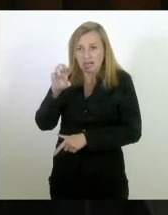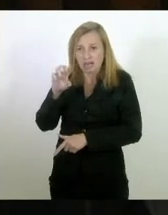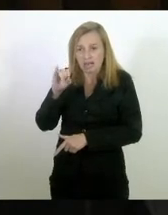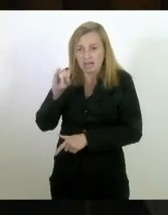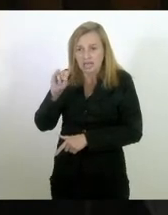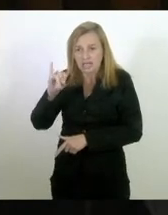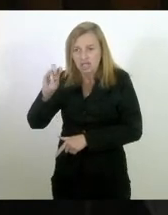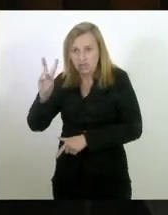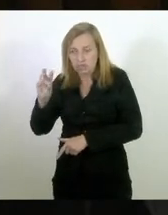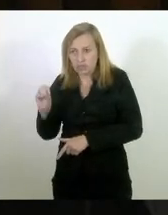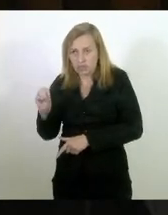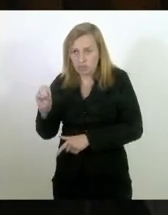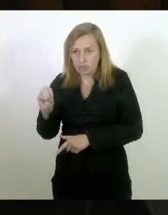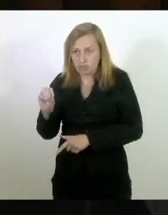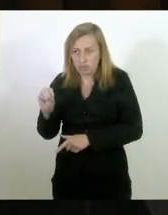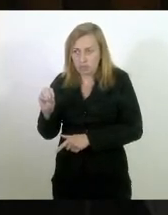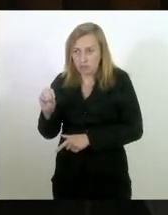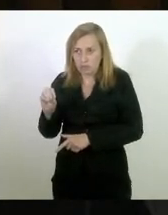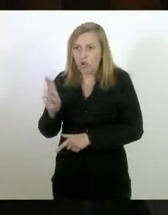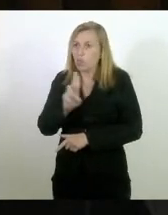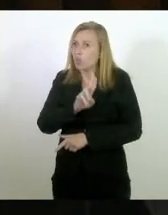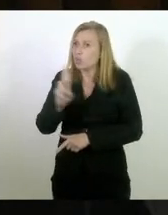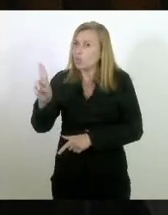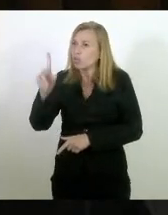escrito Deus é fiel